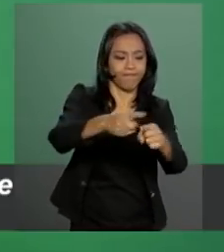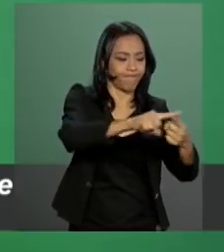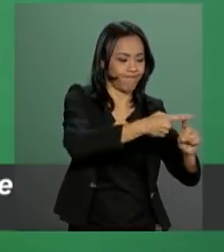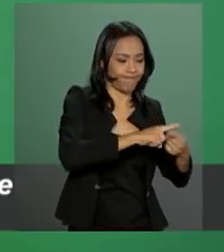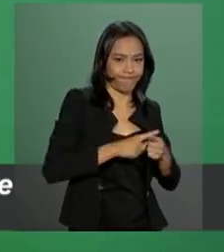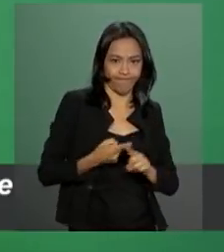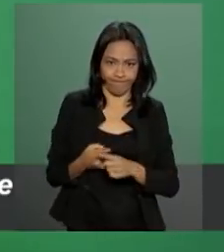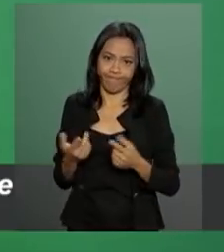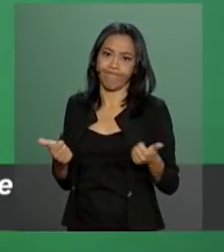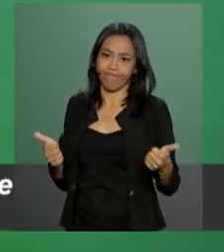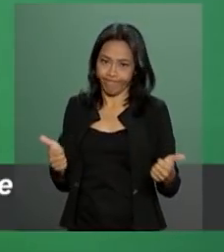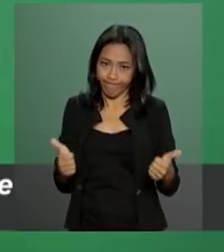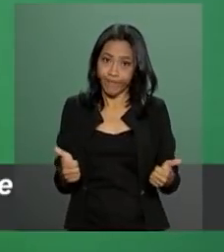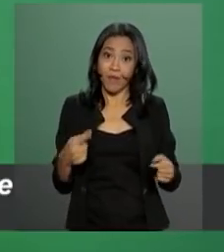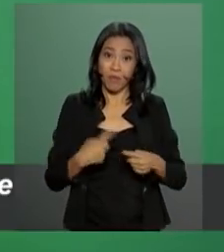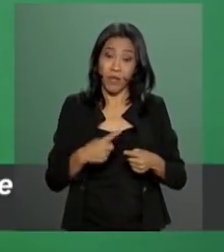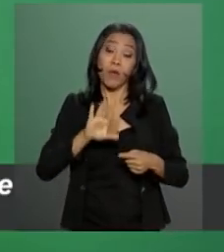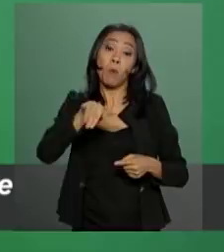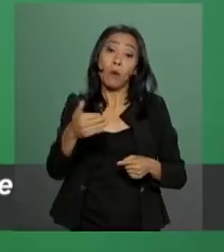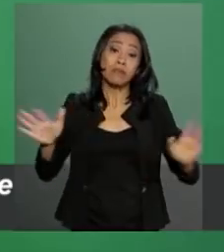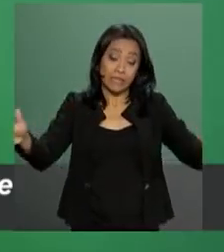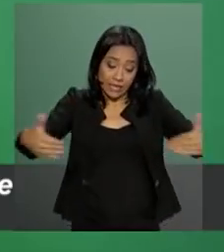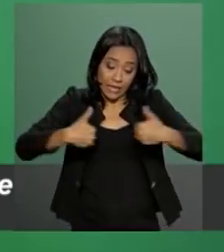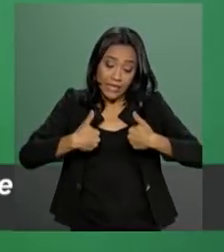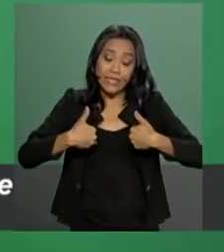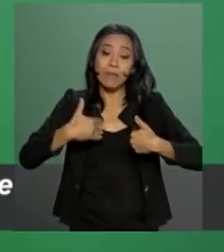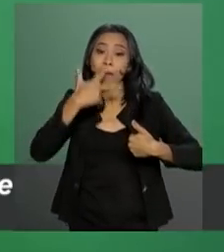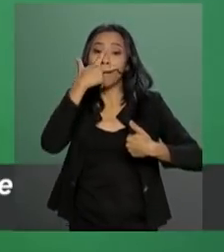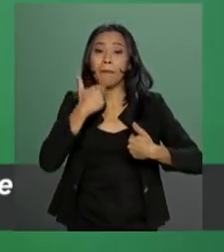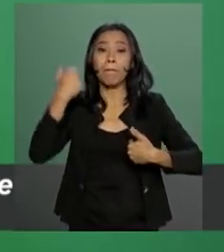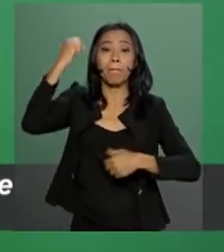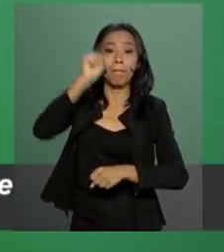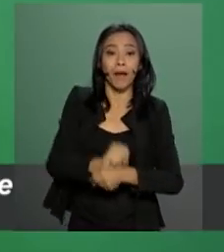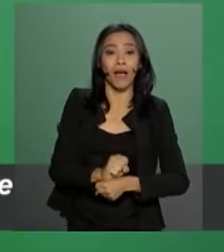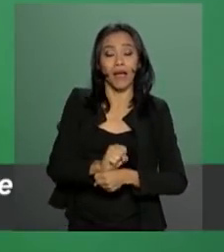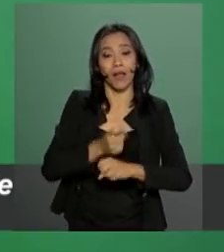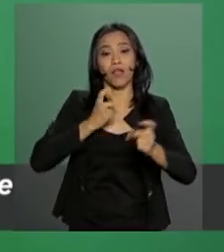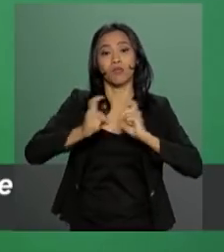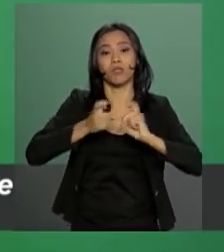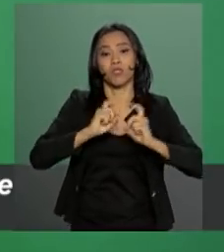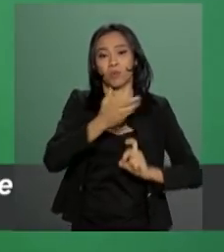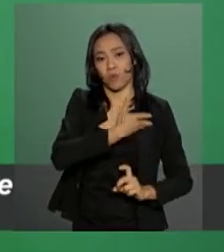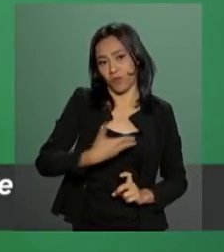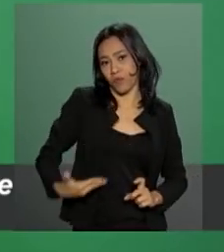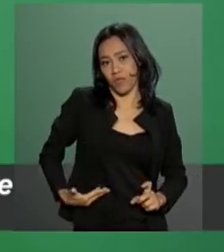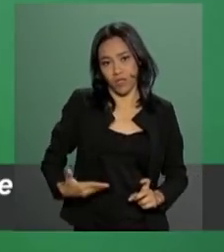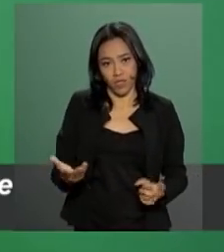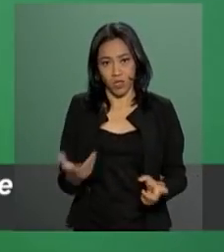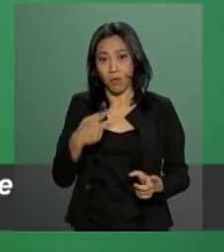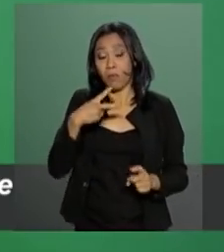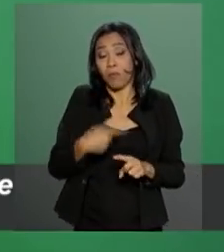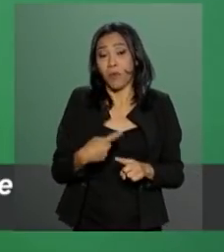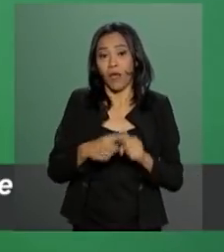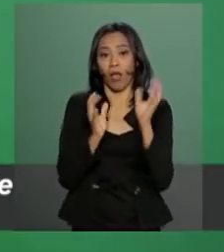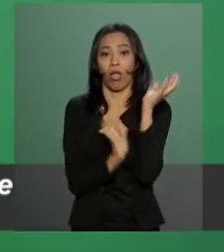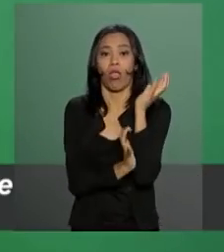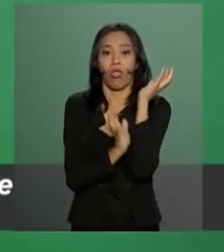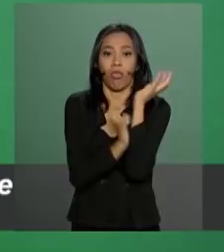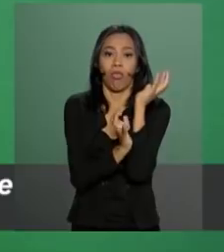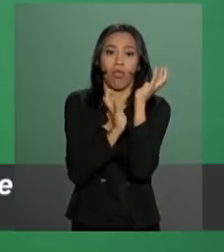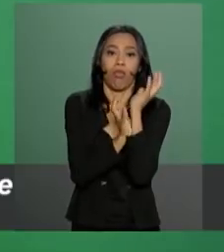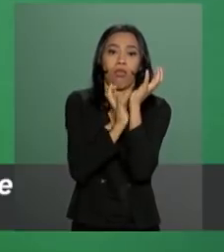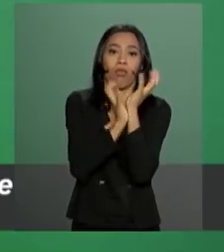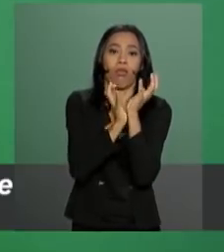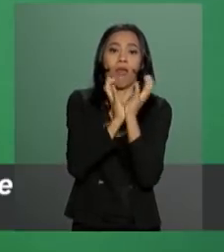ela gera uma paralisação da máquina pública porque não a maior revelação da burocratização do que a